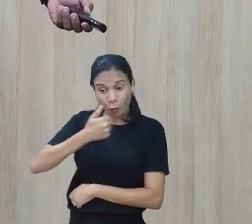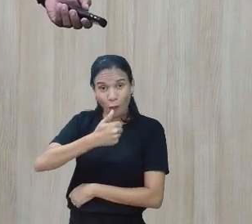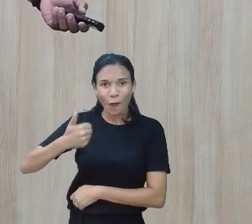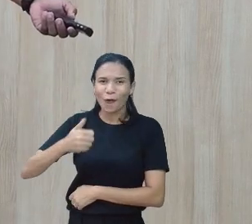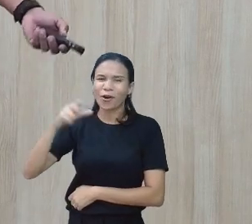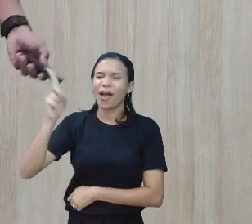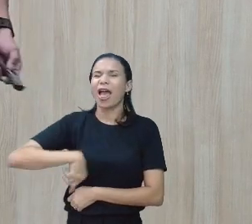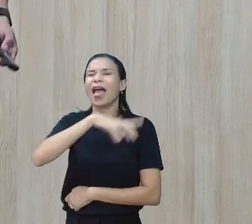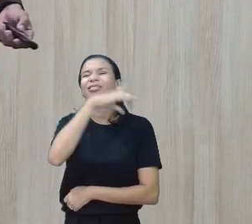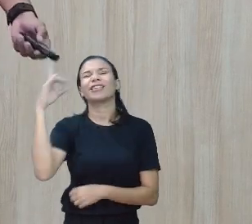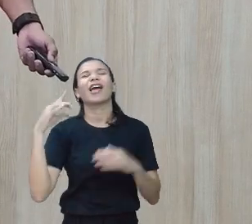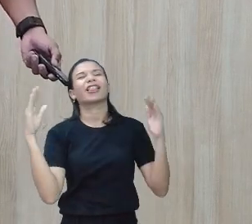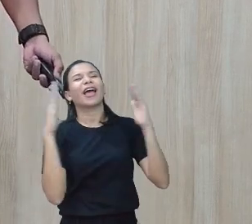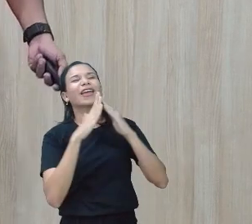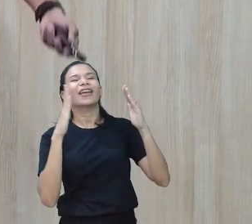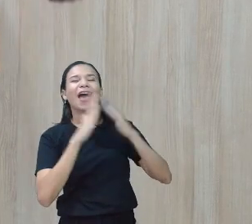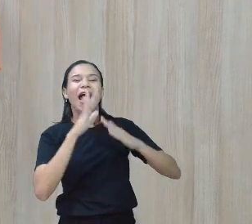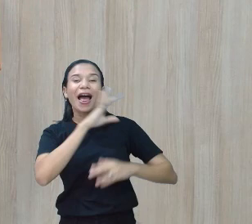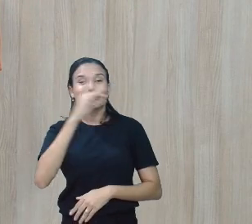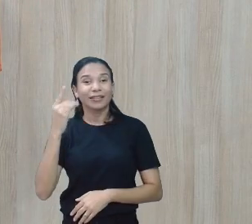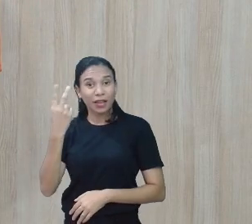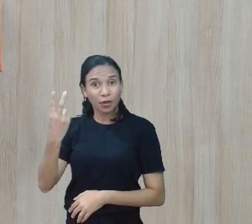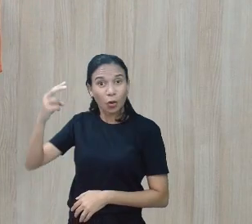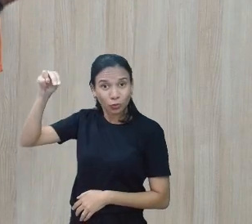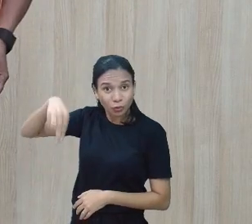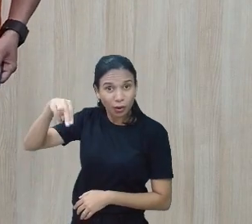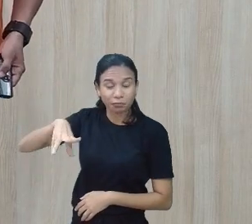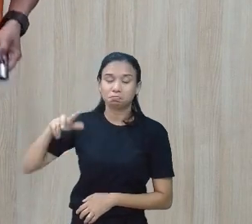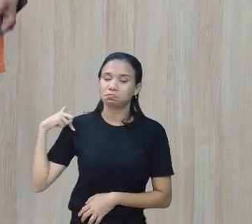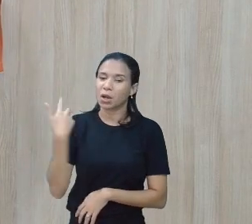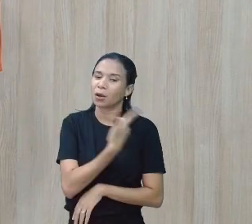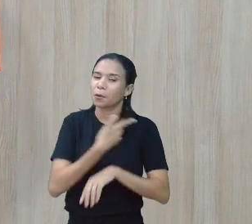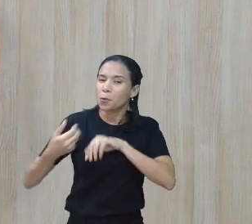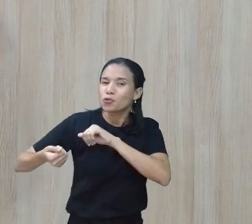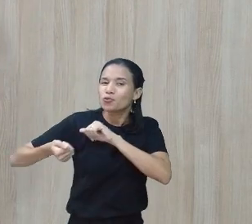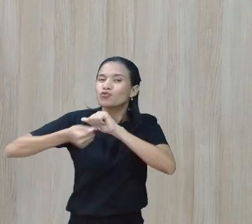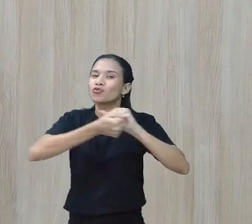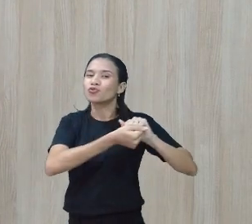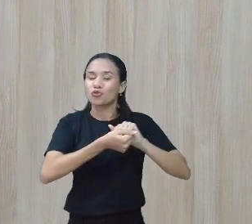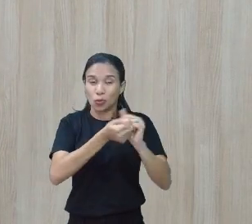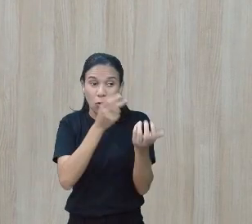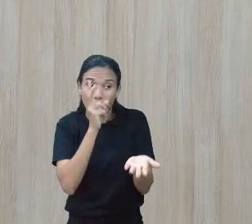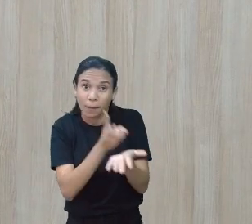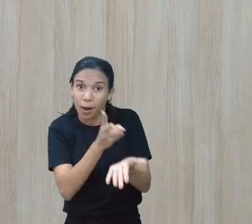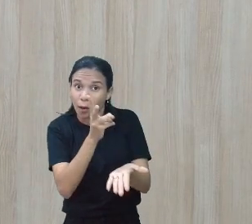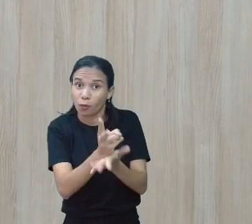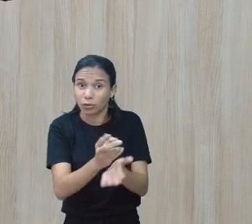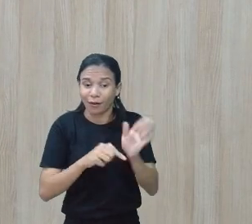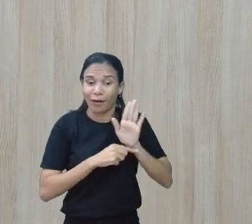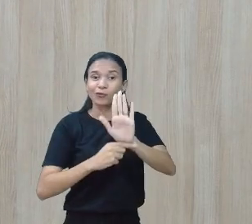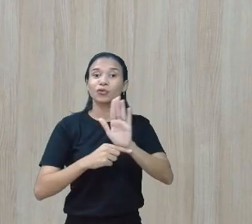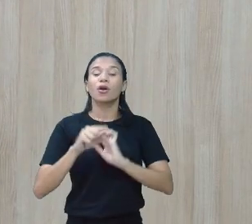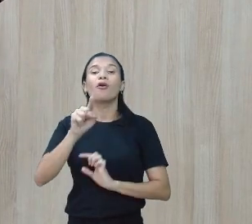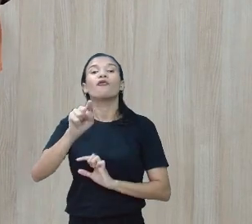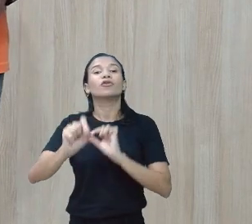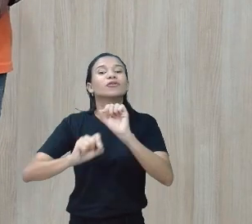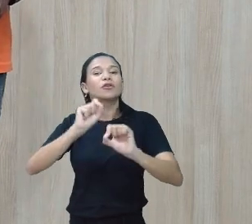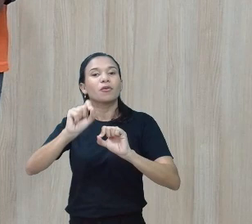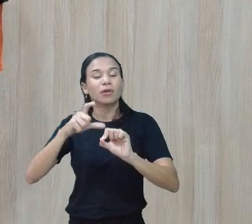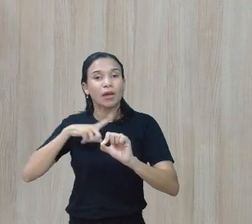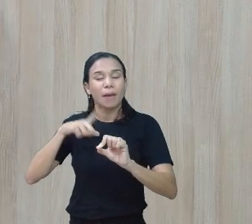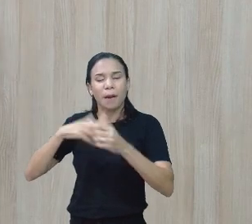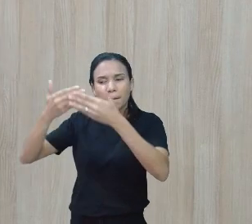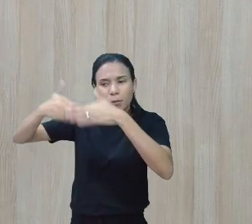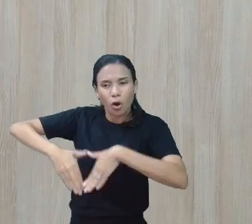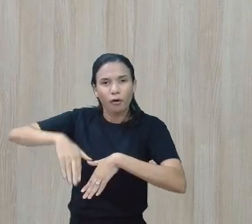é feriado, dia 2 de novembro, mas nós estamos aqui para continuar preparando vocês para a seleção da